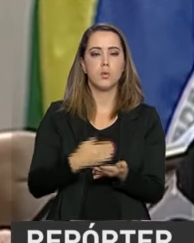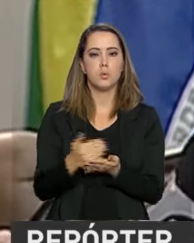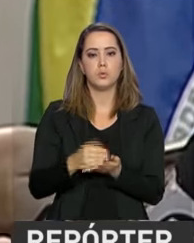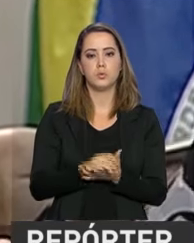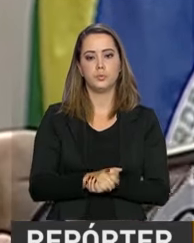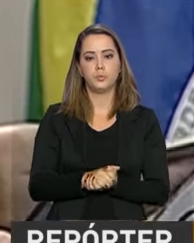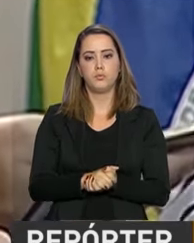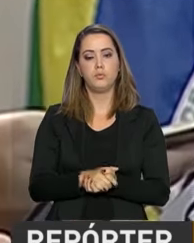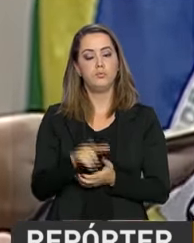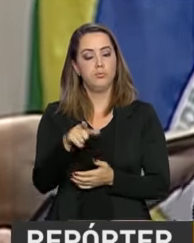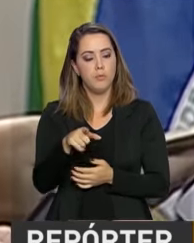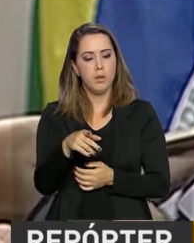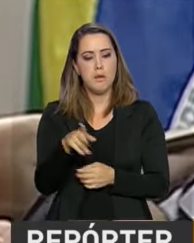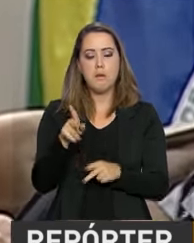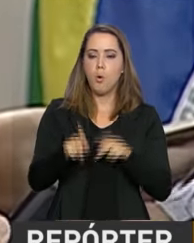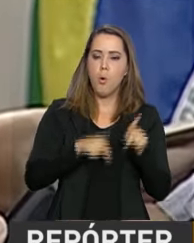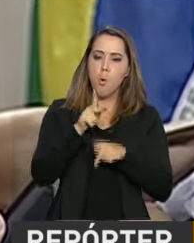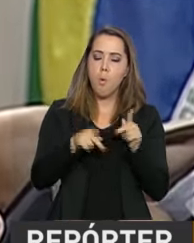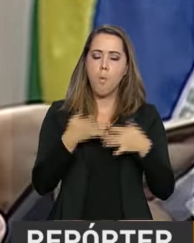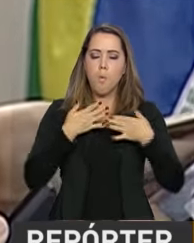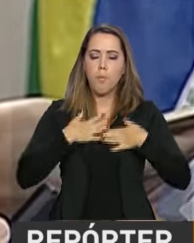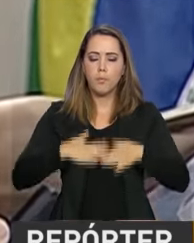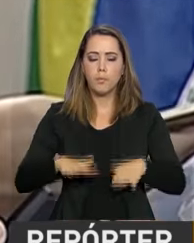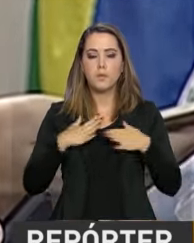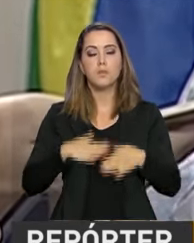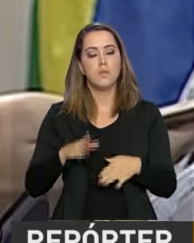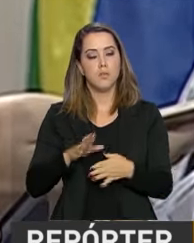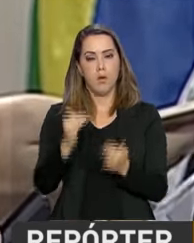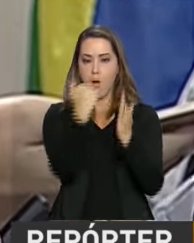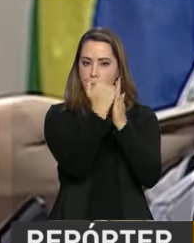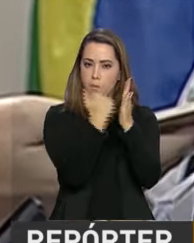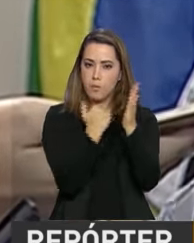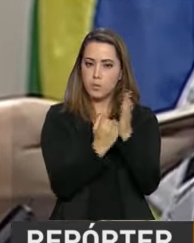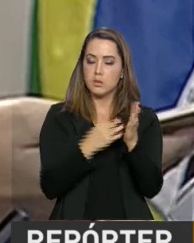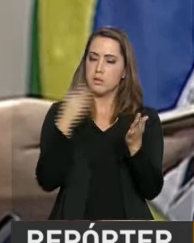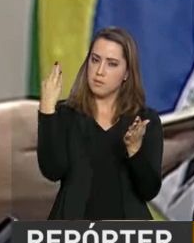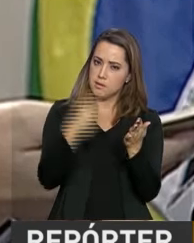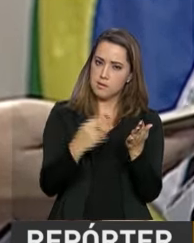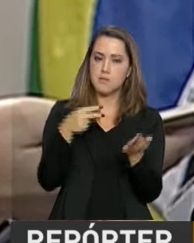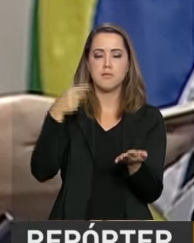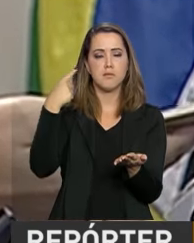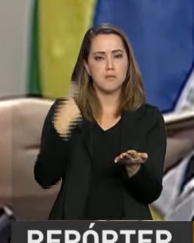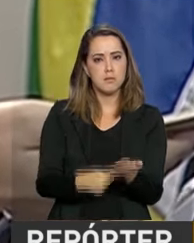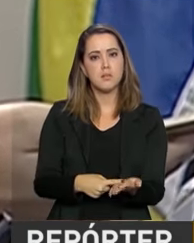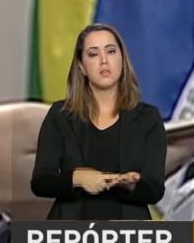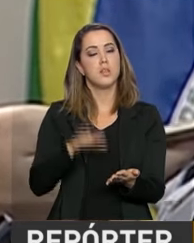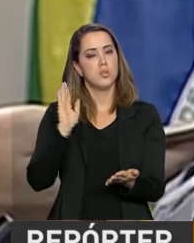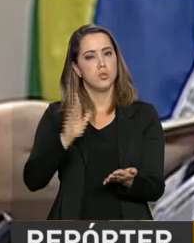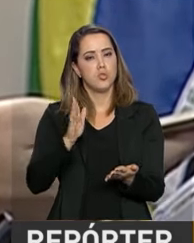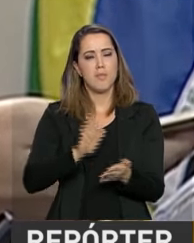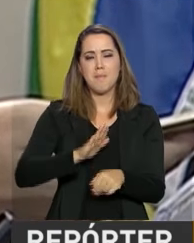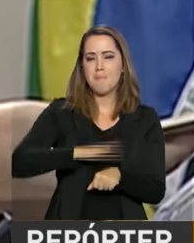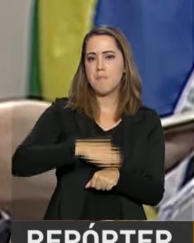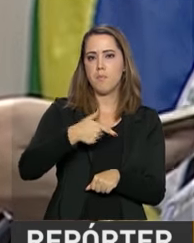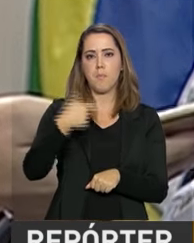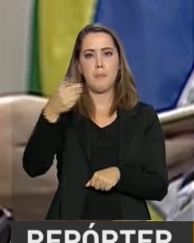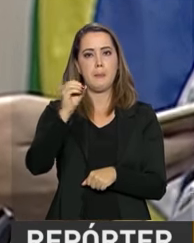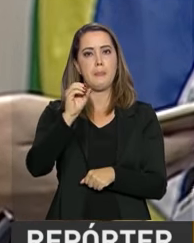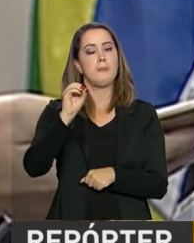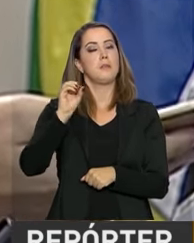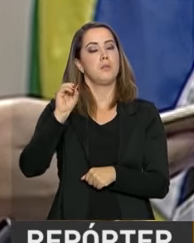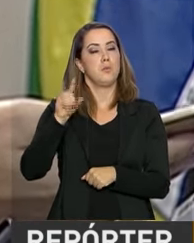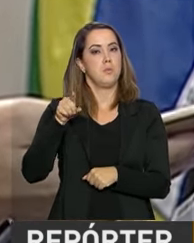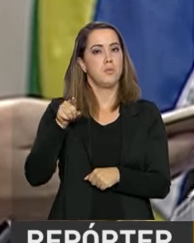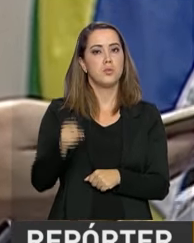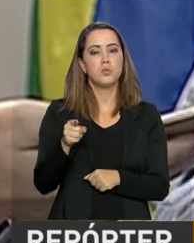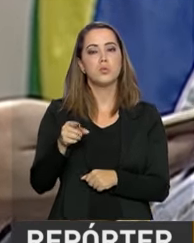A tranquilidade que a população deve ter que o programa segue firme. Esse ano já são mais de 200.000 1000 contratações no minha no faixa dois